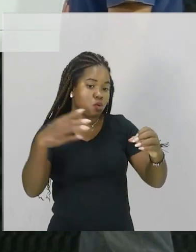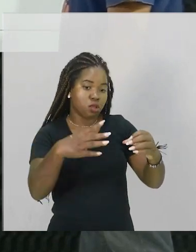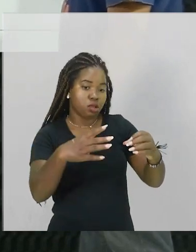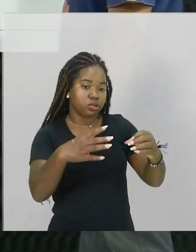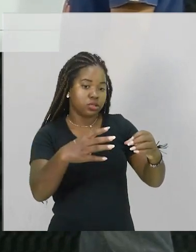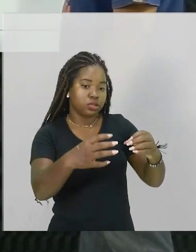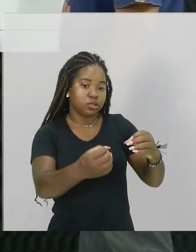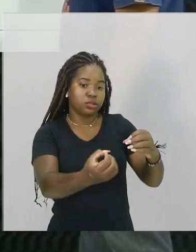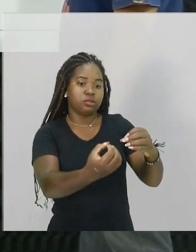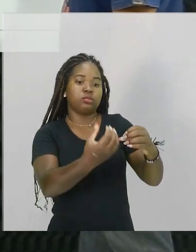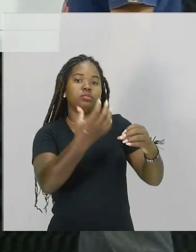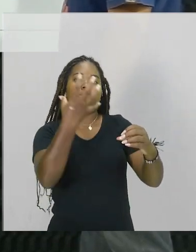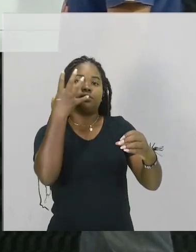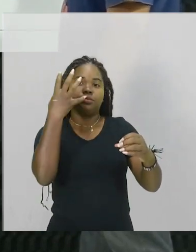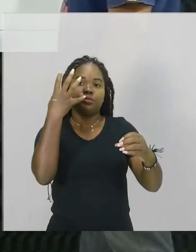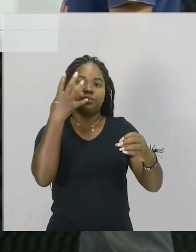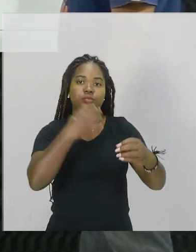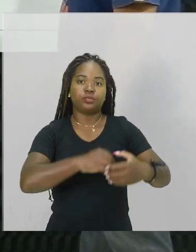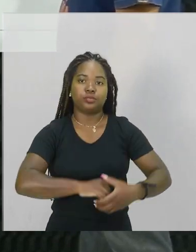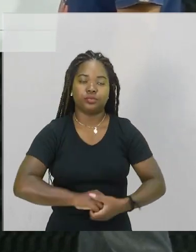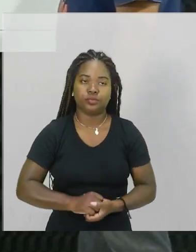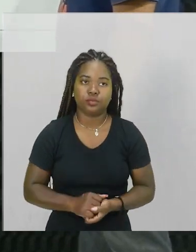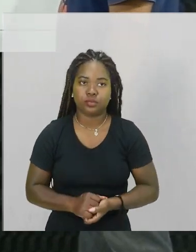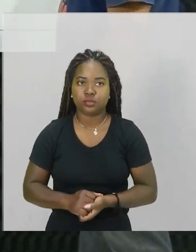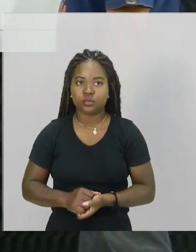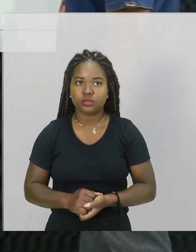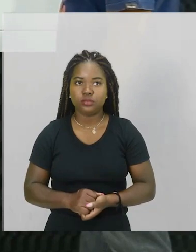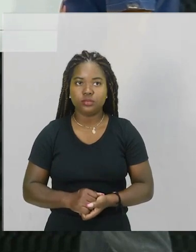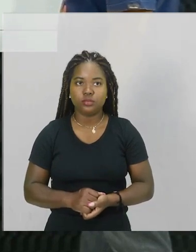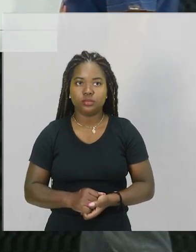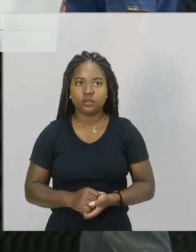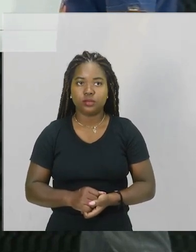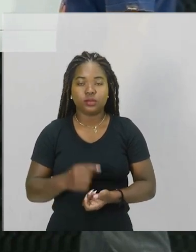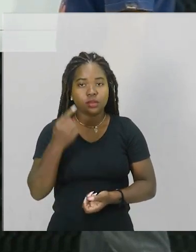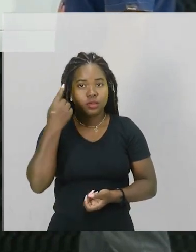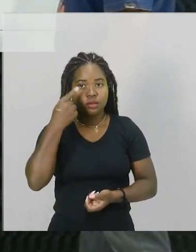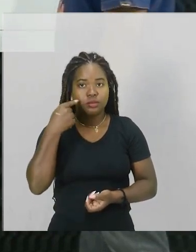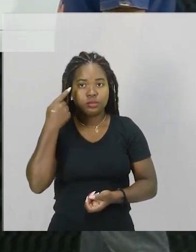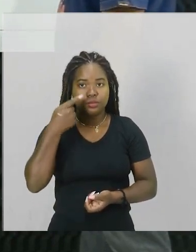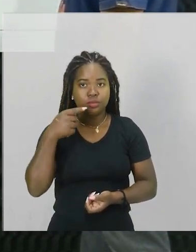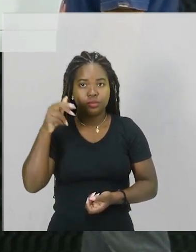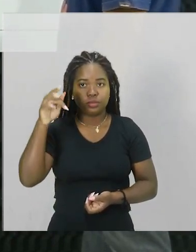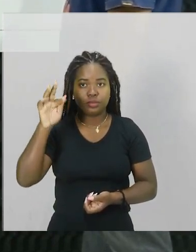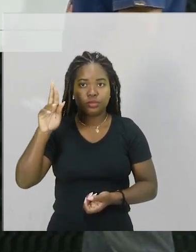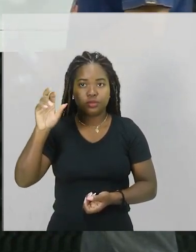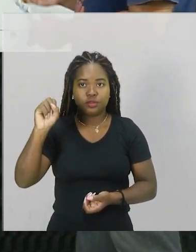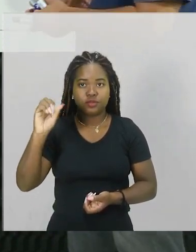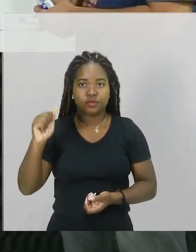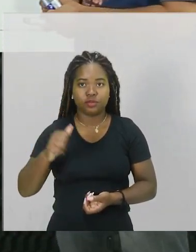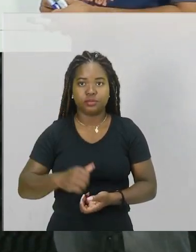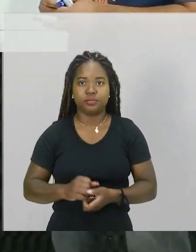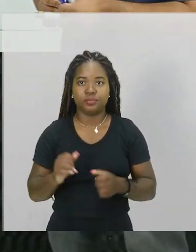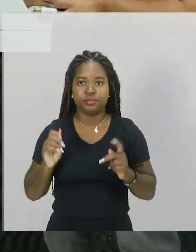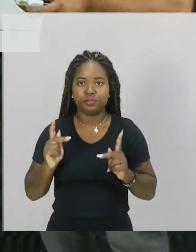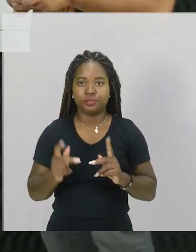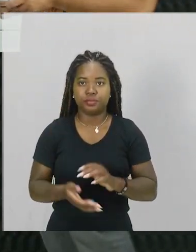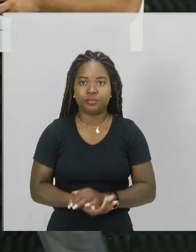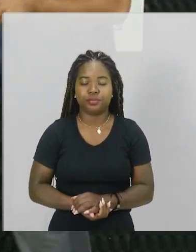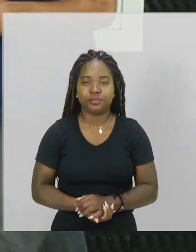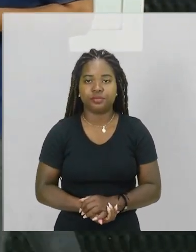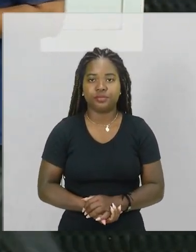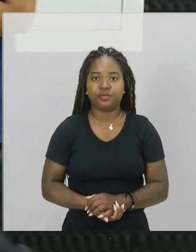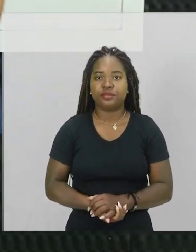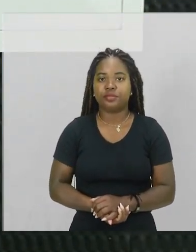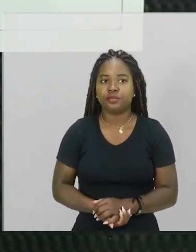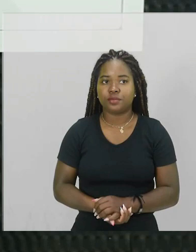acaba refletindo, não é, de forma difusa essa luz.